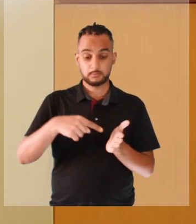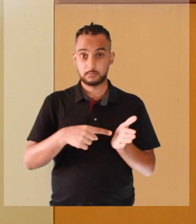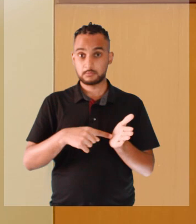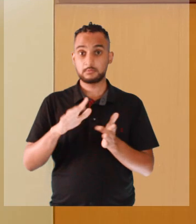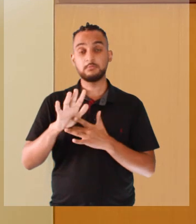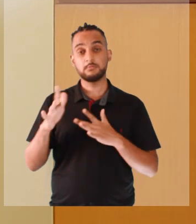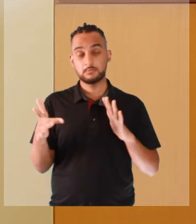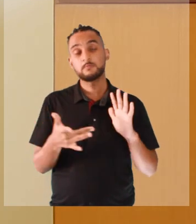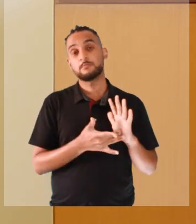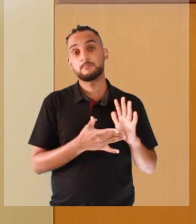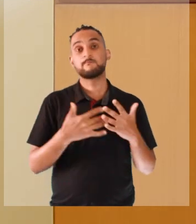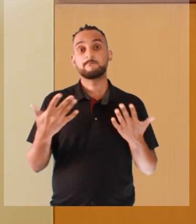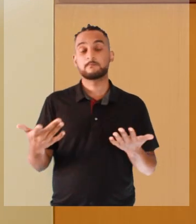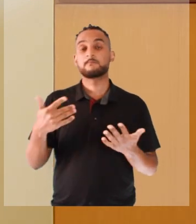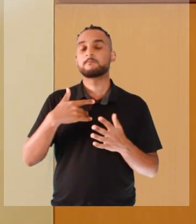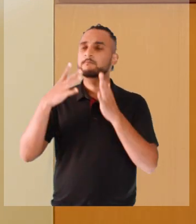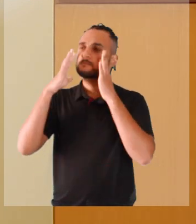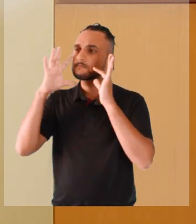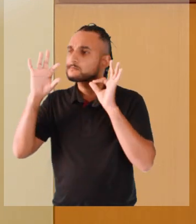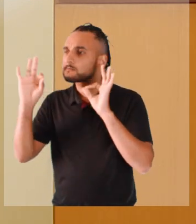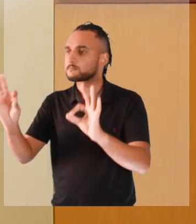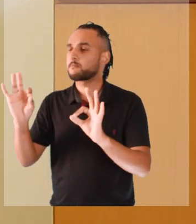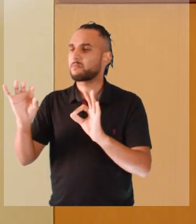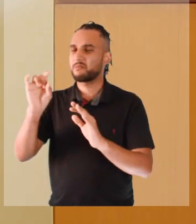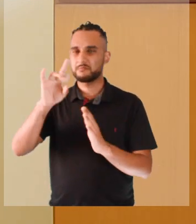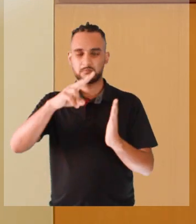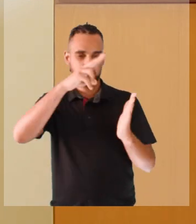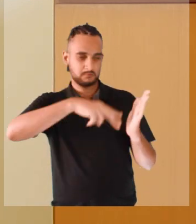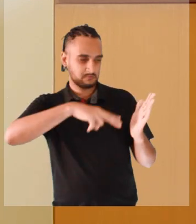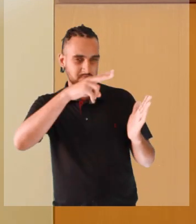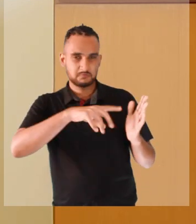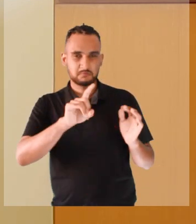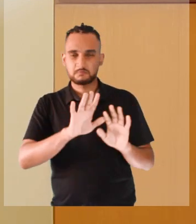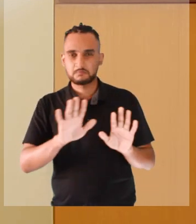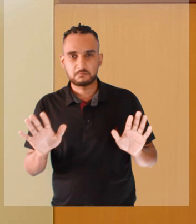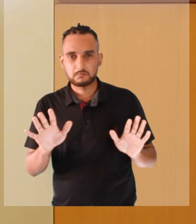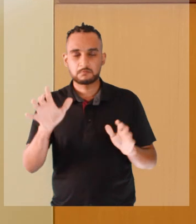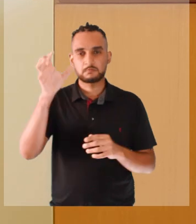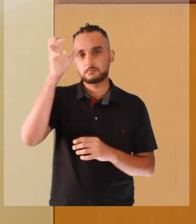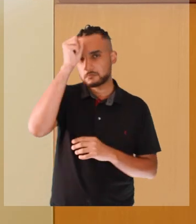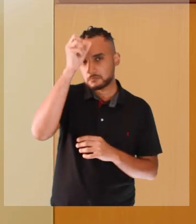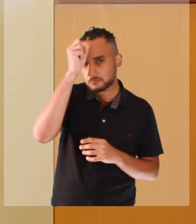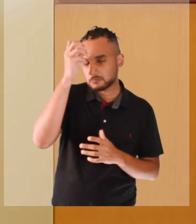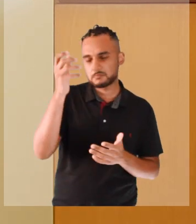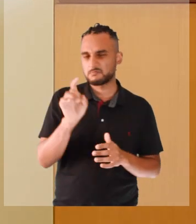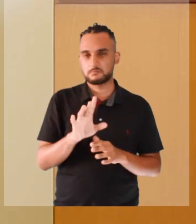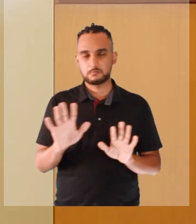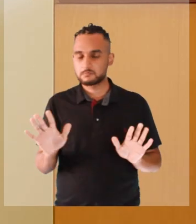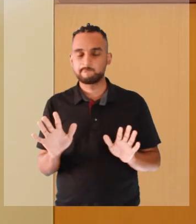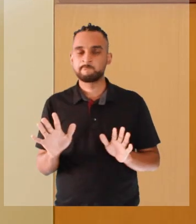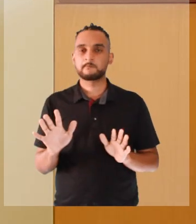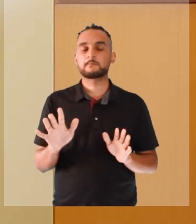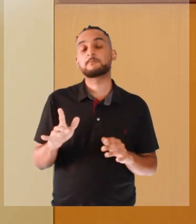A Bíblia é a palavra de Deus. Então, ouvir, não apenas ler,